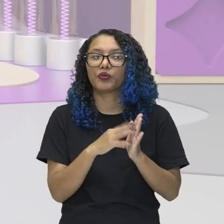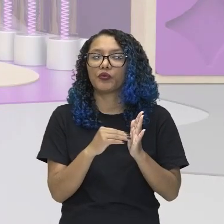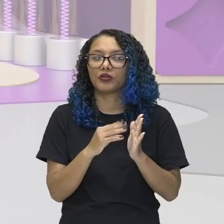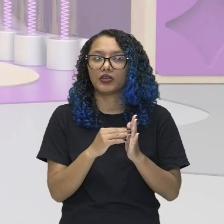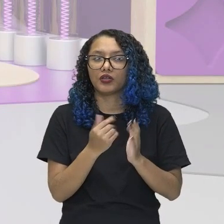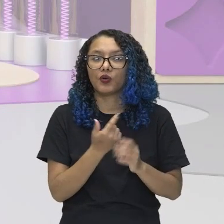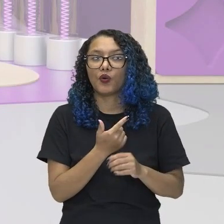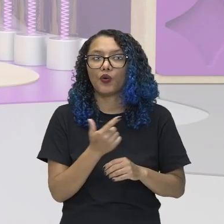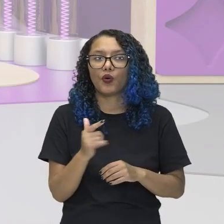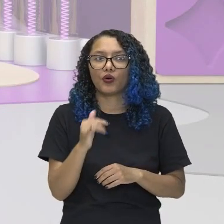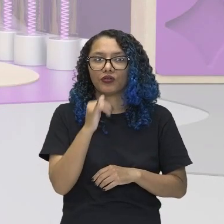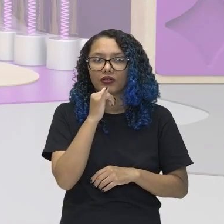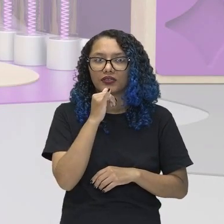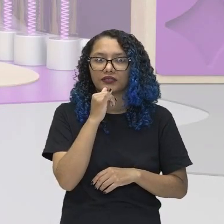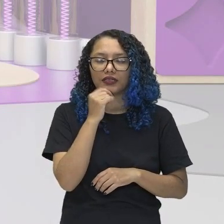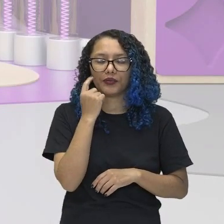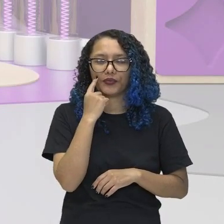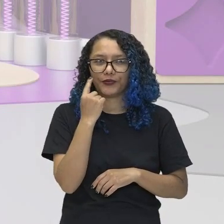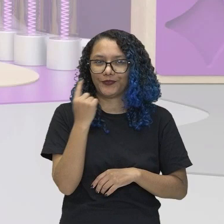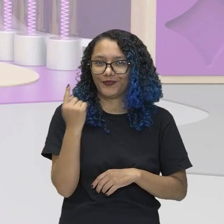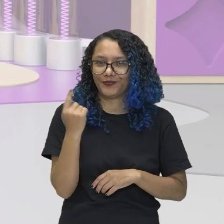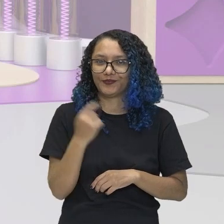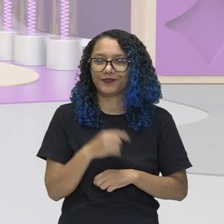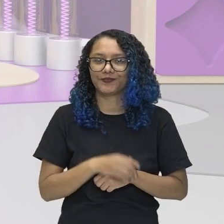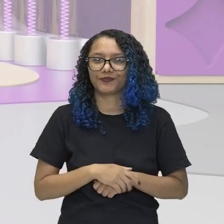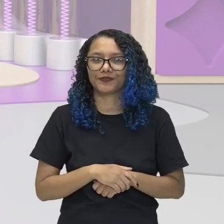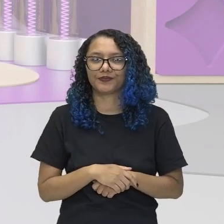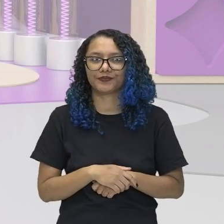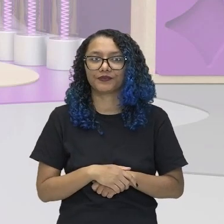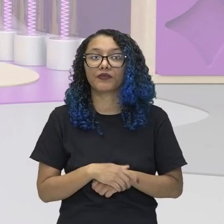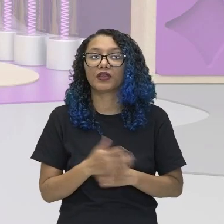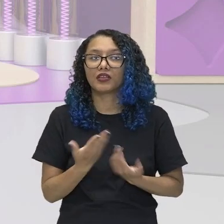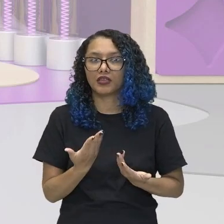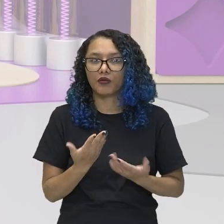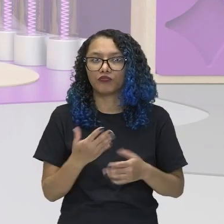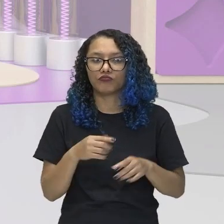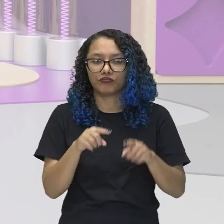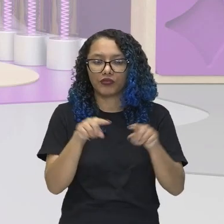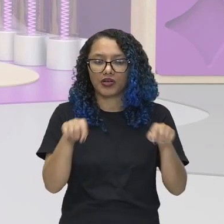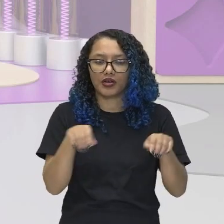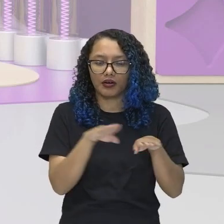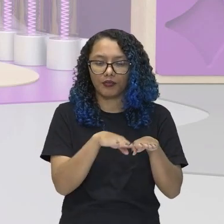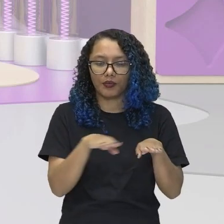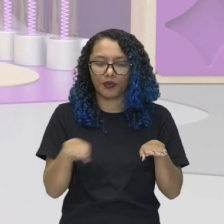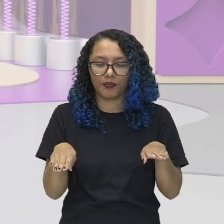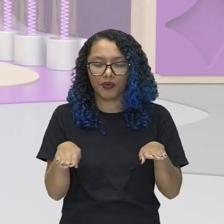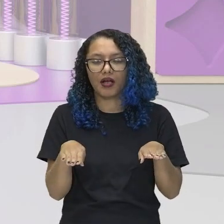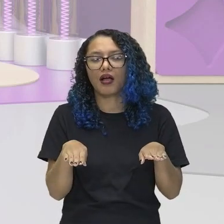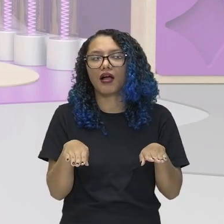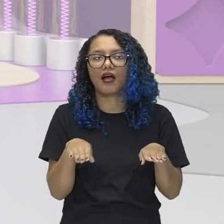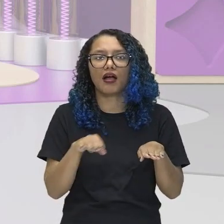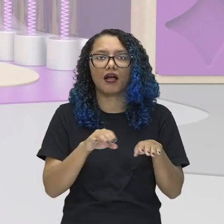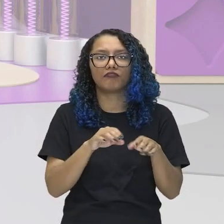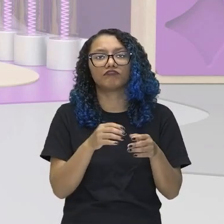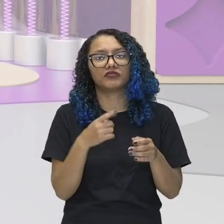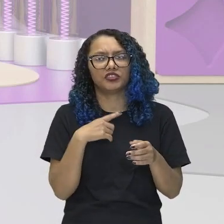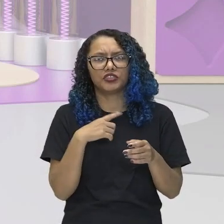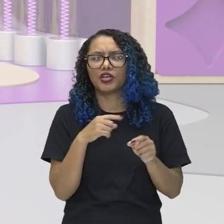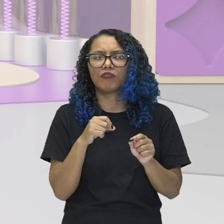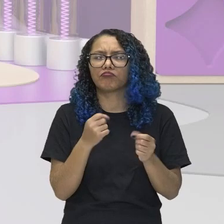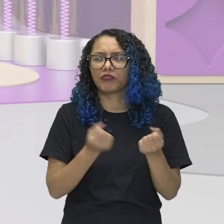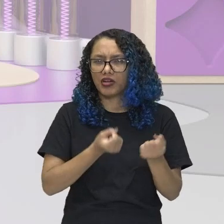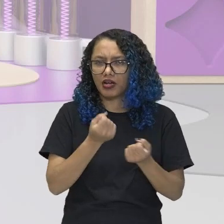situação. Observe aqui do meu lado, ó. Em um estacionamento, havia carros e